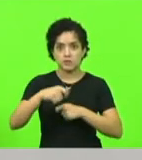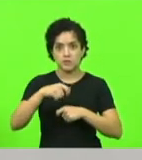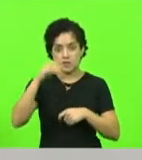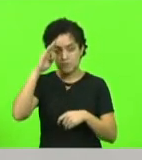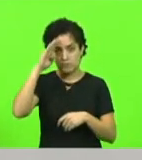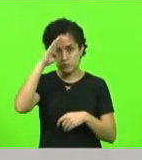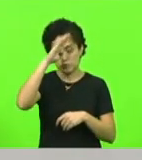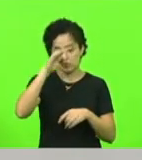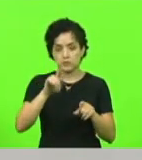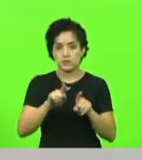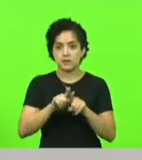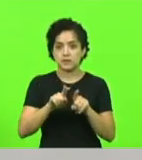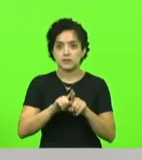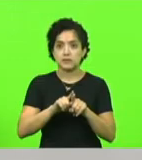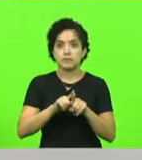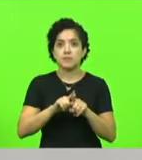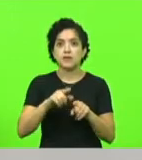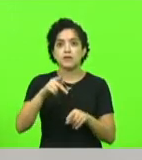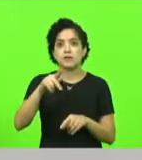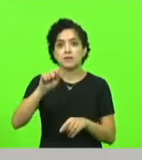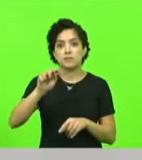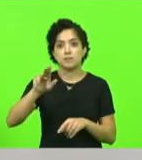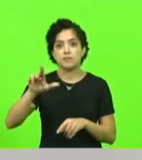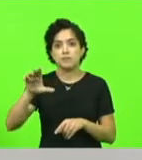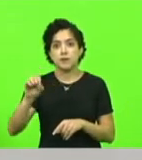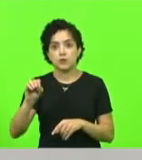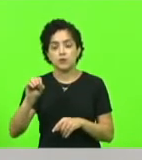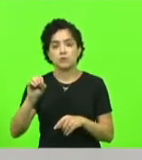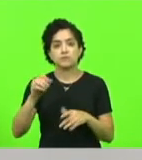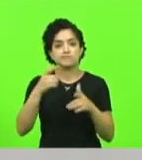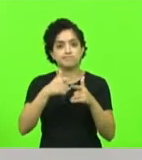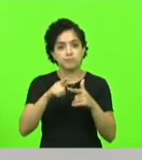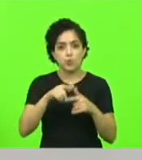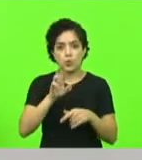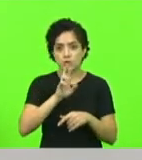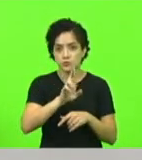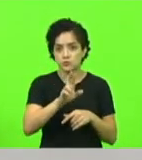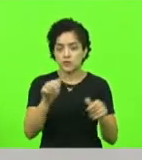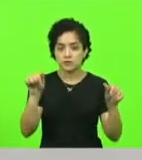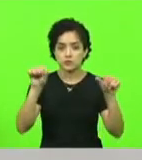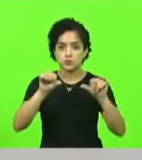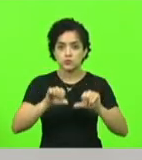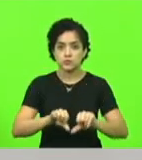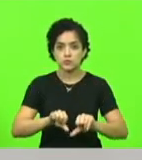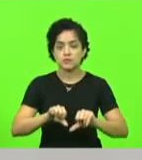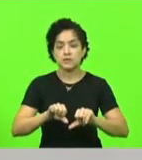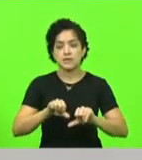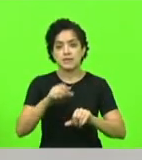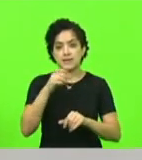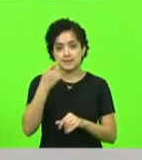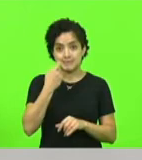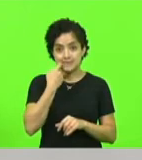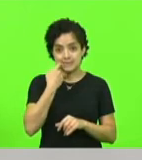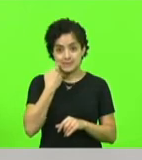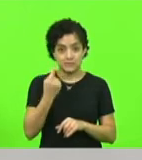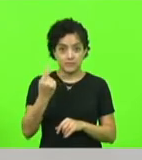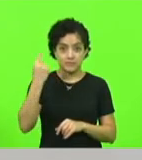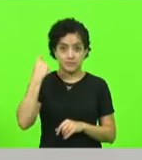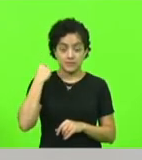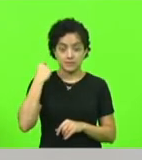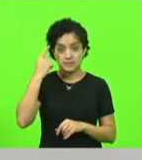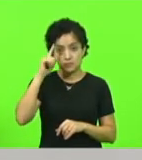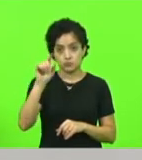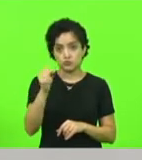Guedes não para de ter resultados desastrosos. E na última sexta-feira, dia 8, na semana passada, o